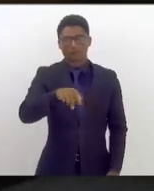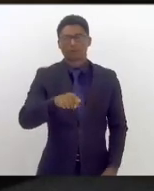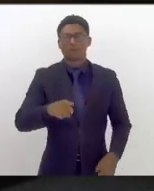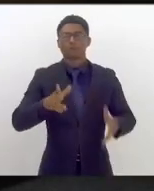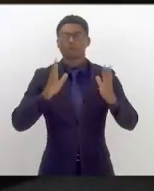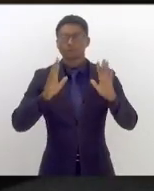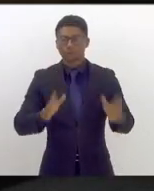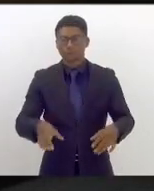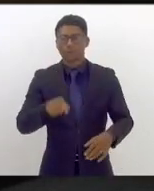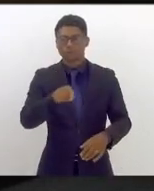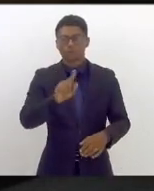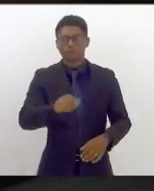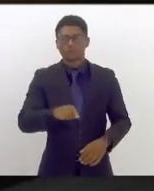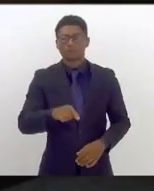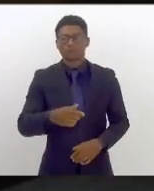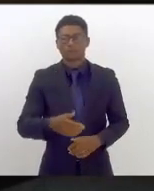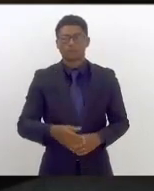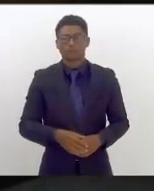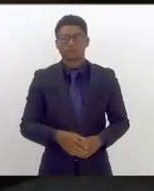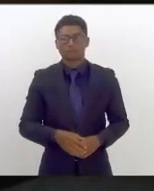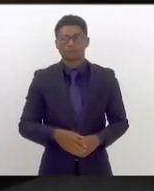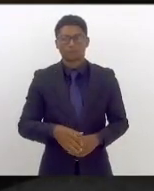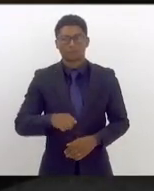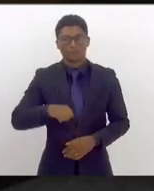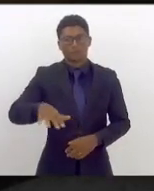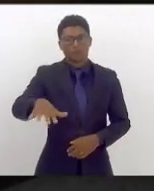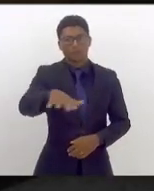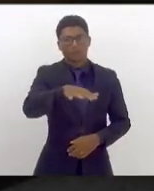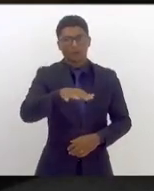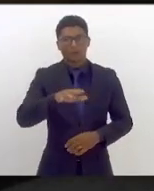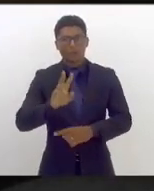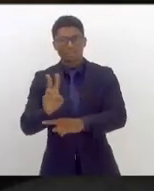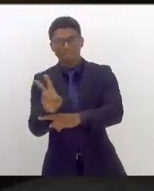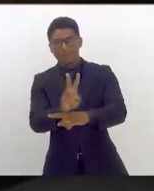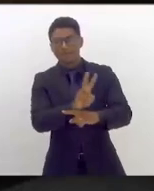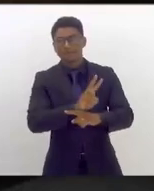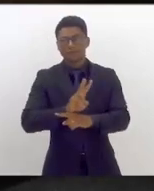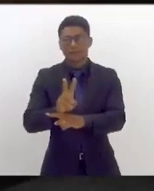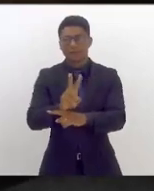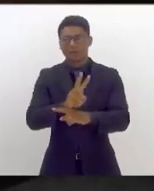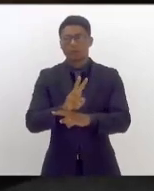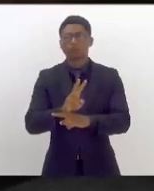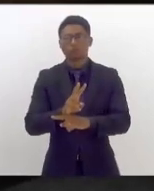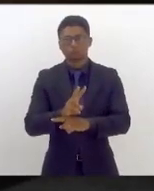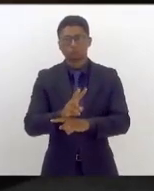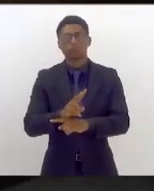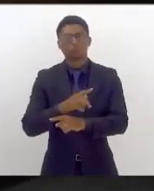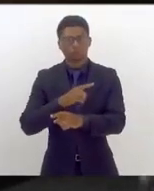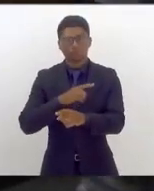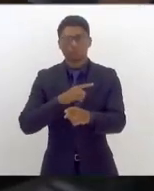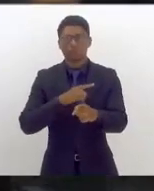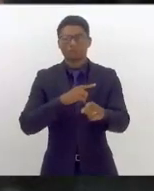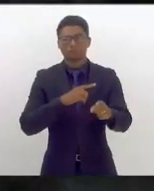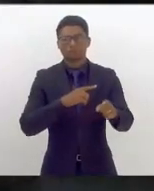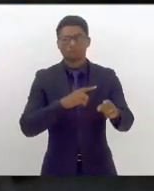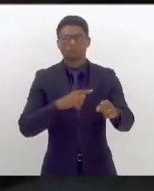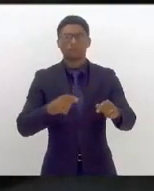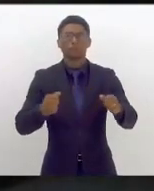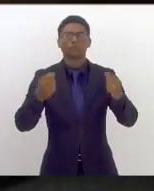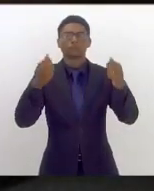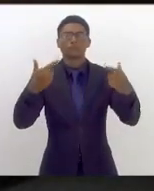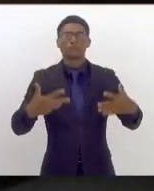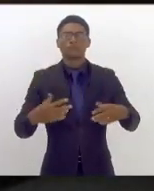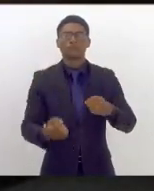de ou é área de preservação permanente E aí eu quero lhe explicar por que que ele foi